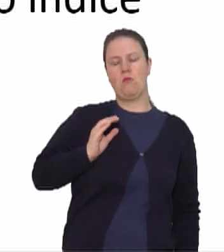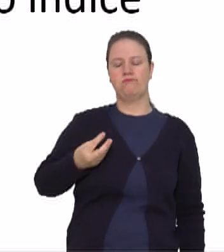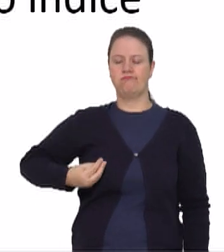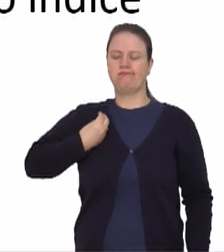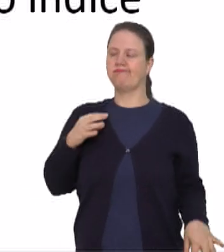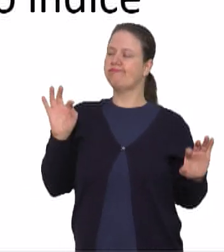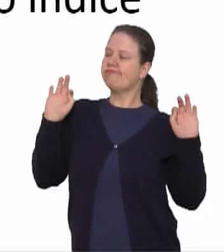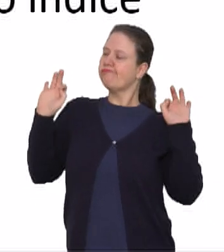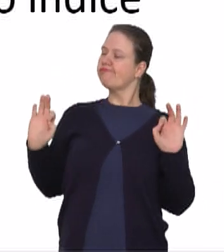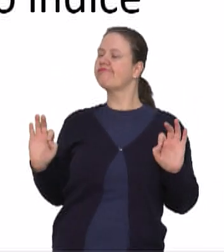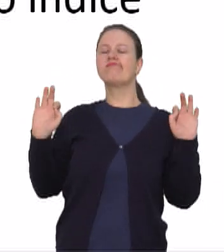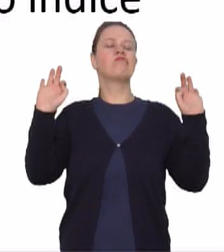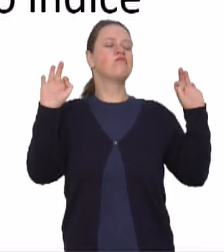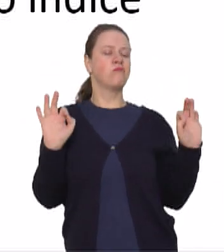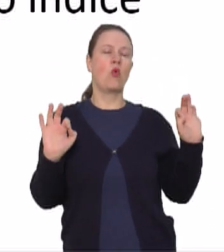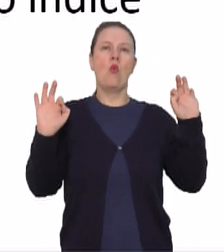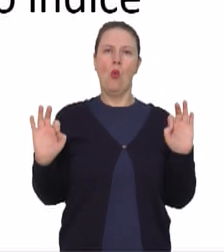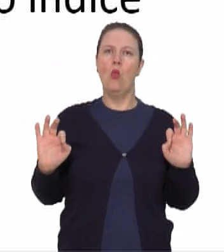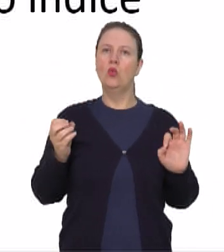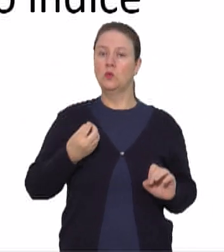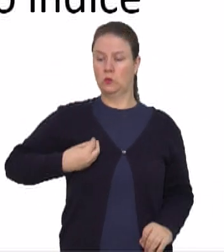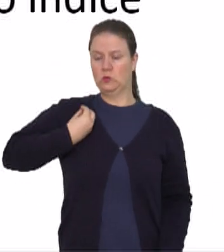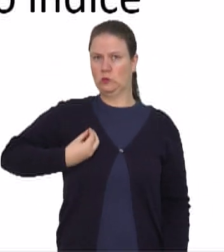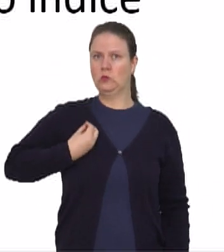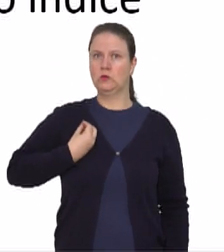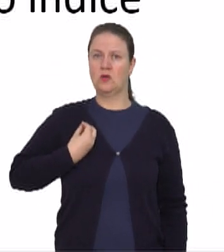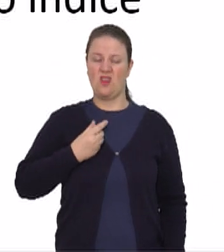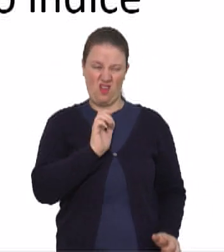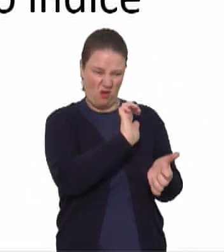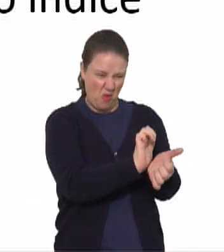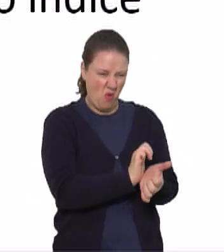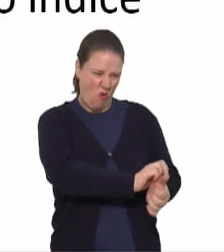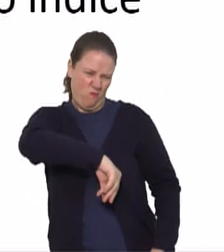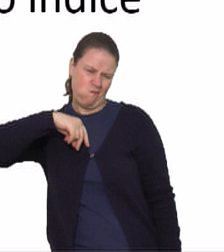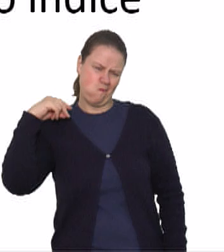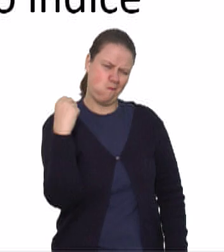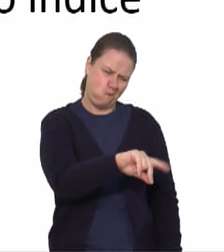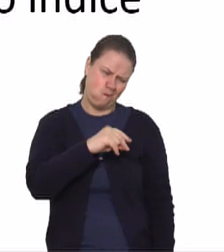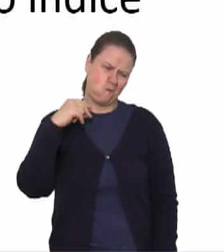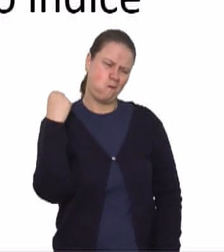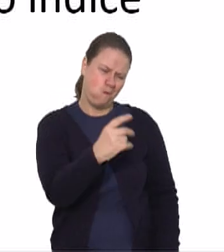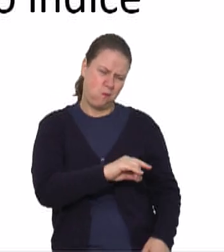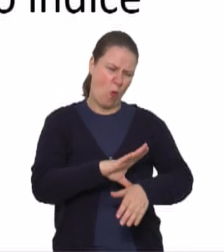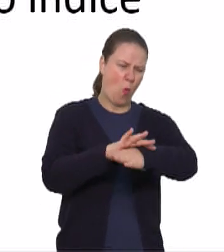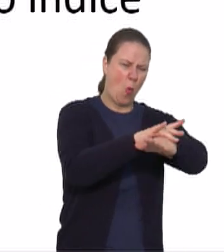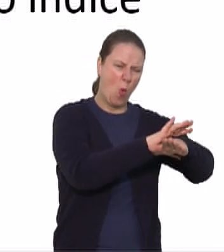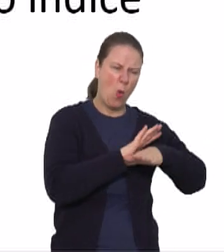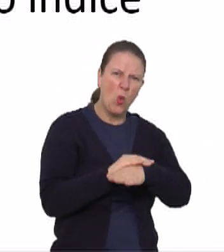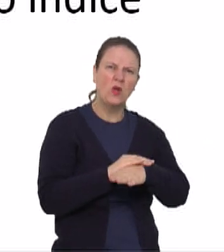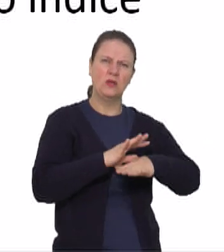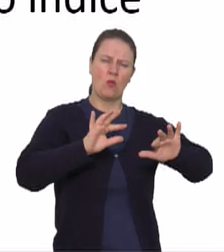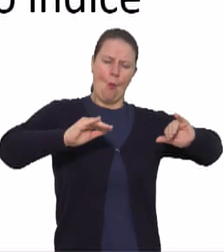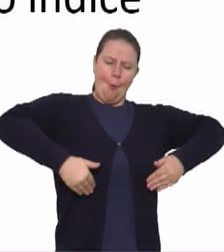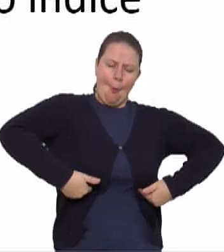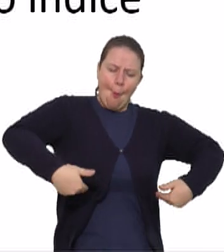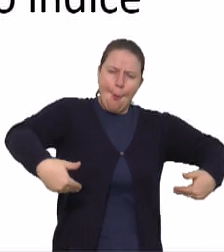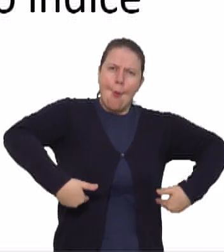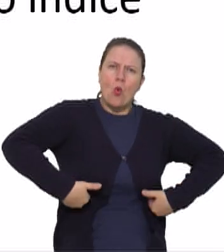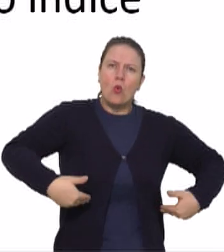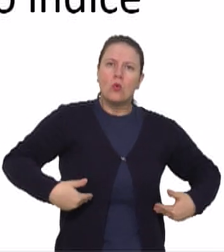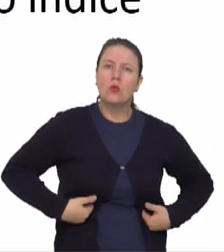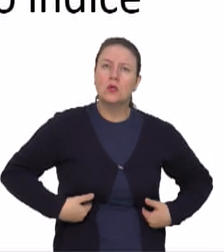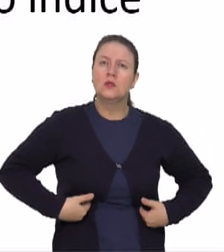luxuosamente, enquanto os trabalhadores escravizados eram vítimas de maltratos, doenças, fome, sendo alto índice